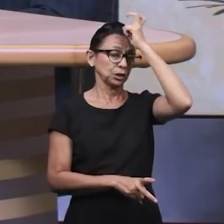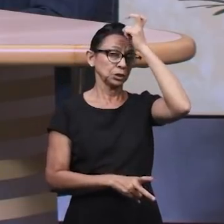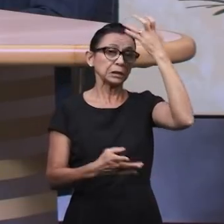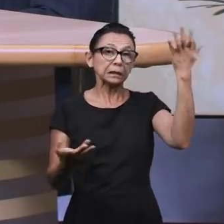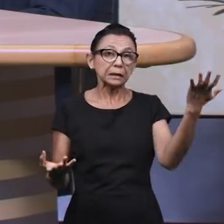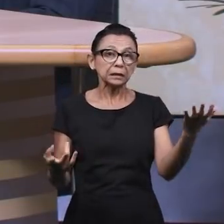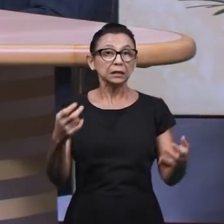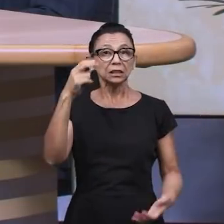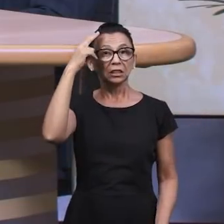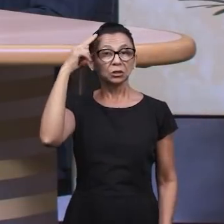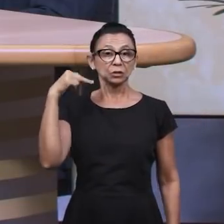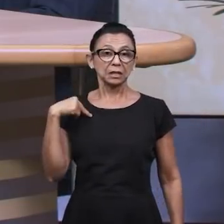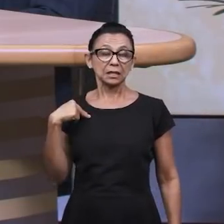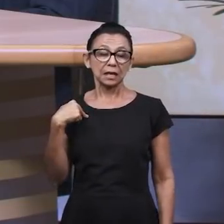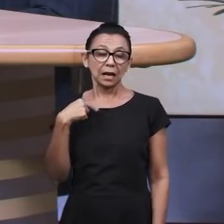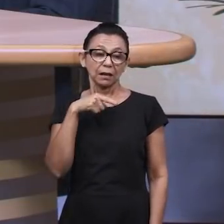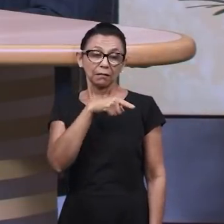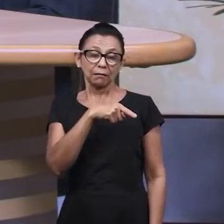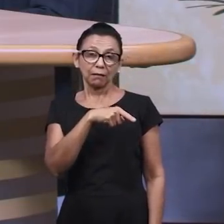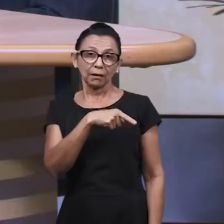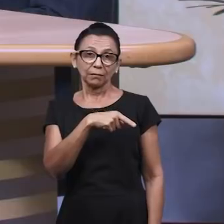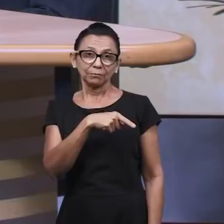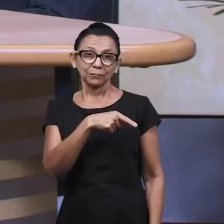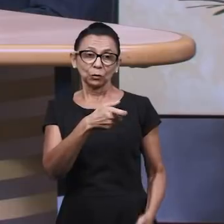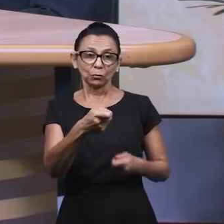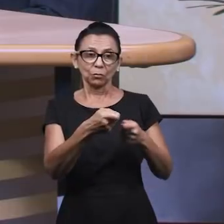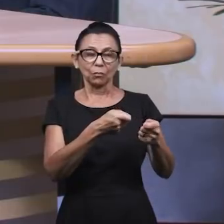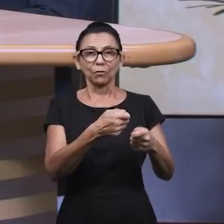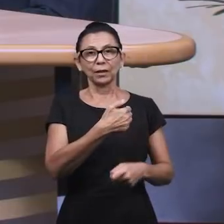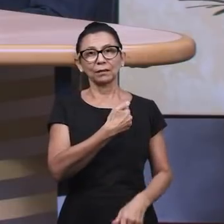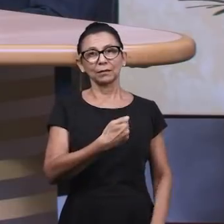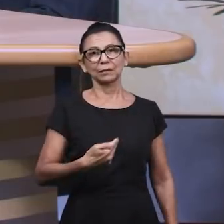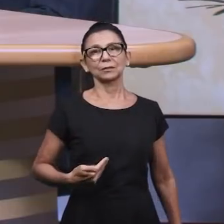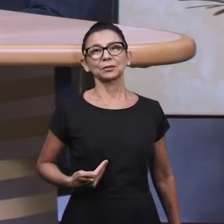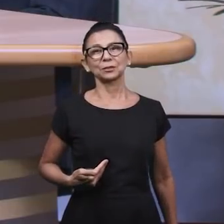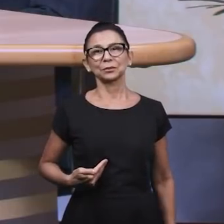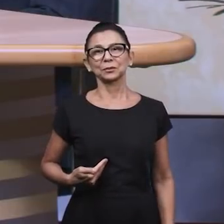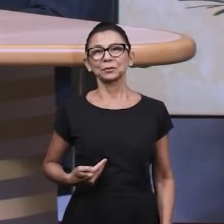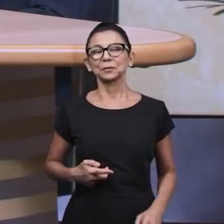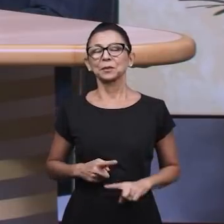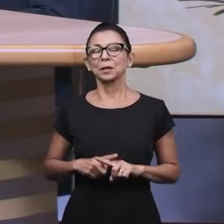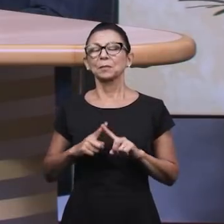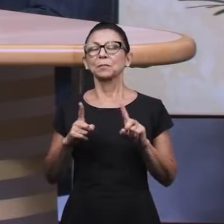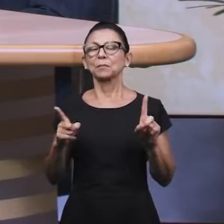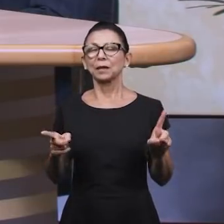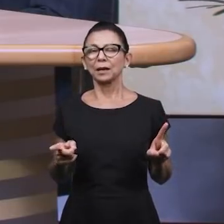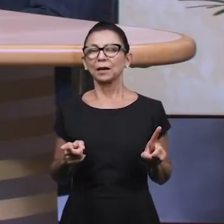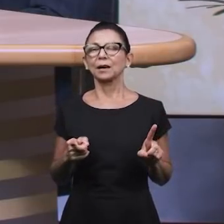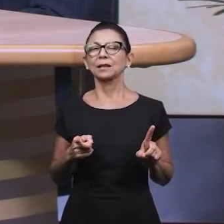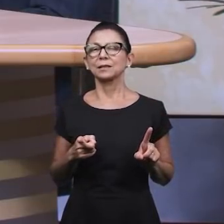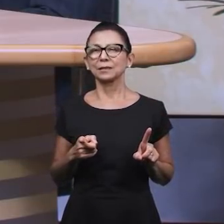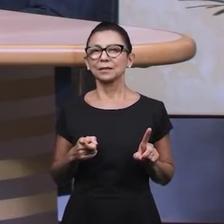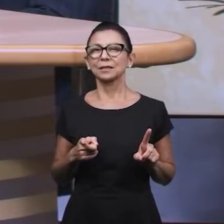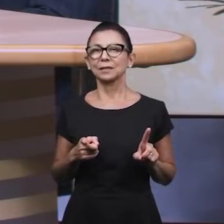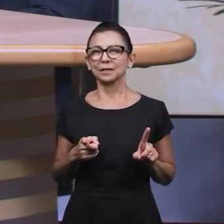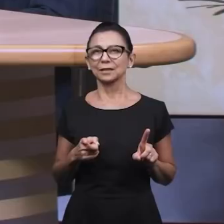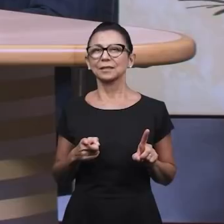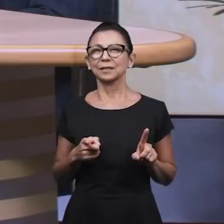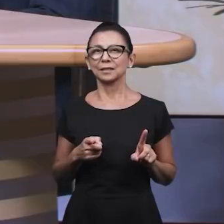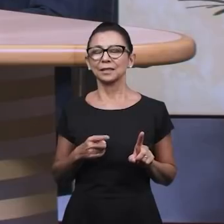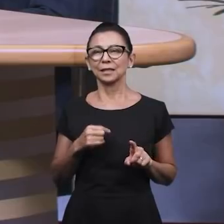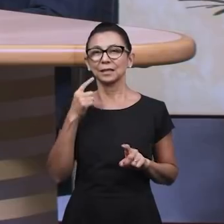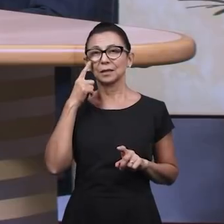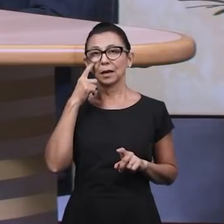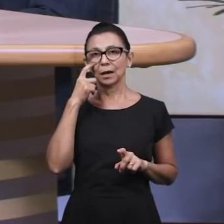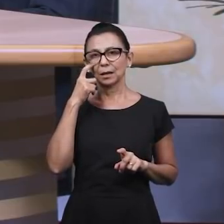numa condição de governador do Egito, mas apesar da condição, ele estava atento ao projeto e à terra prometida.